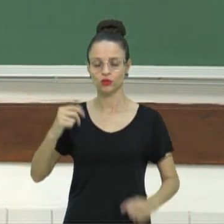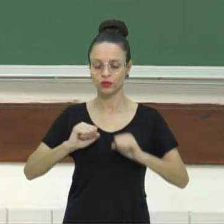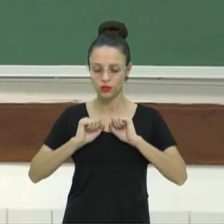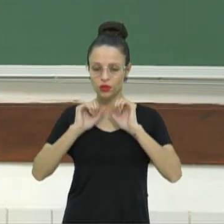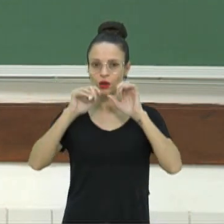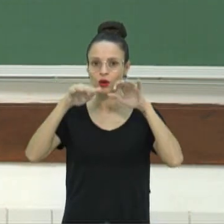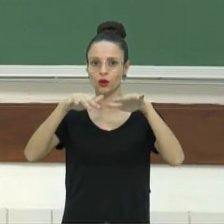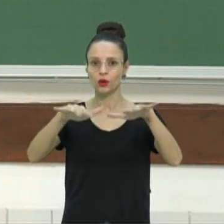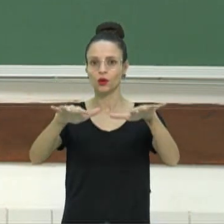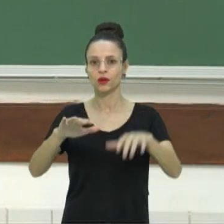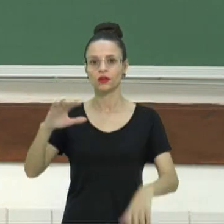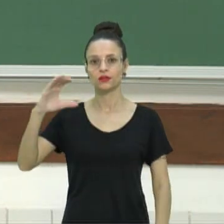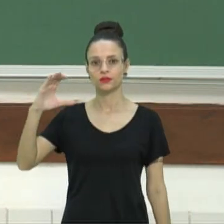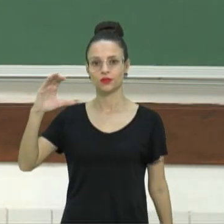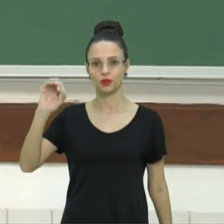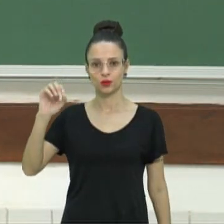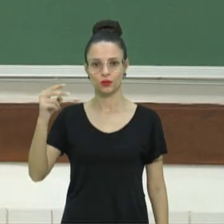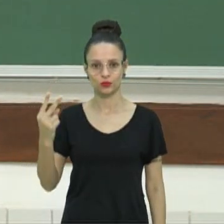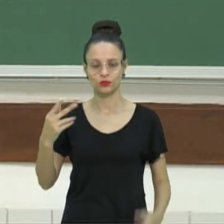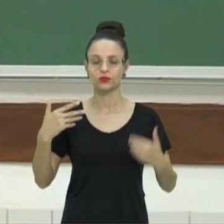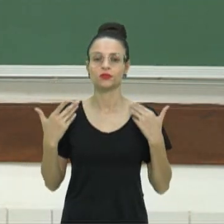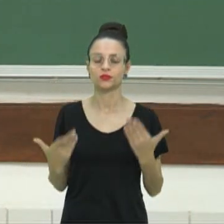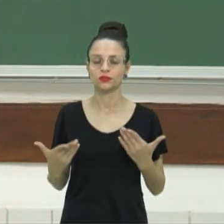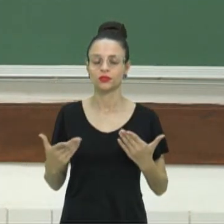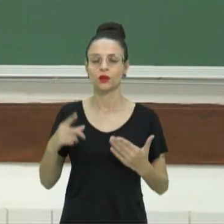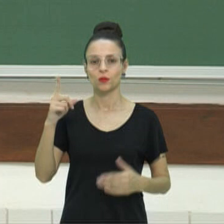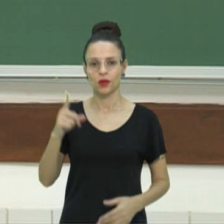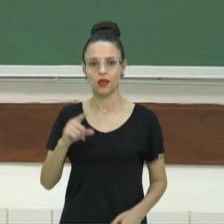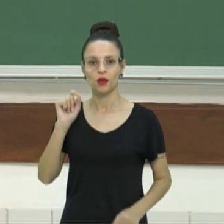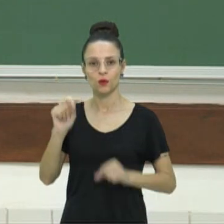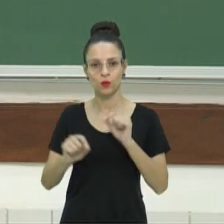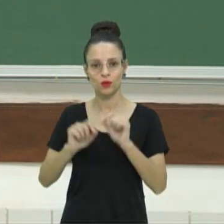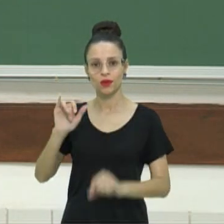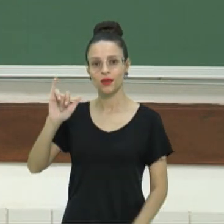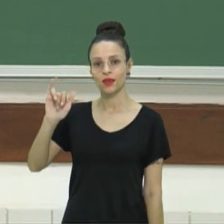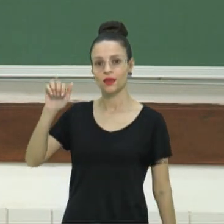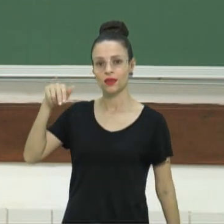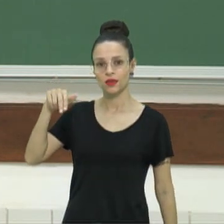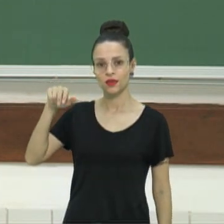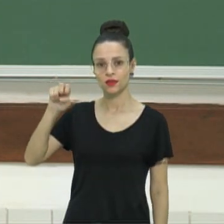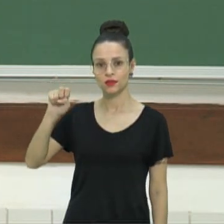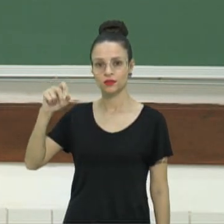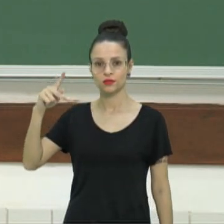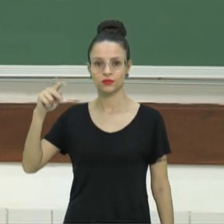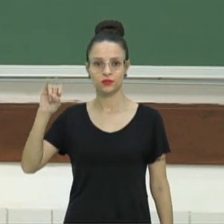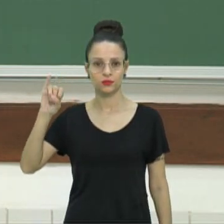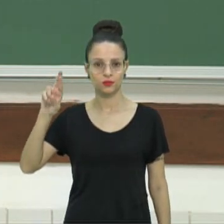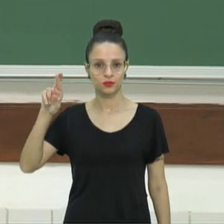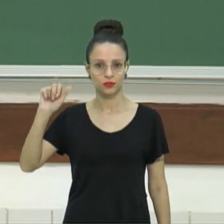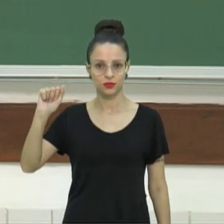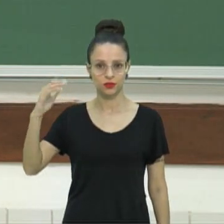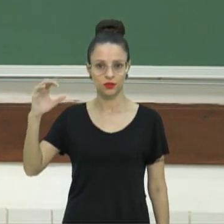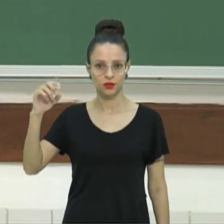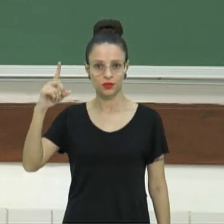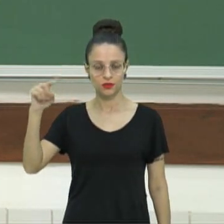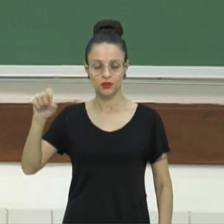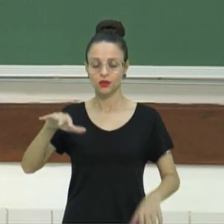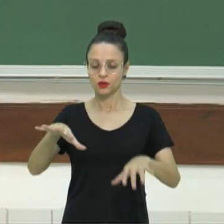soltamos CO2. Então é o conceito da inspiração, a parte mecânica da respiração,